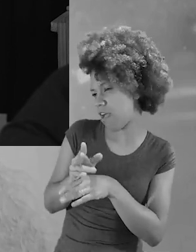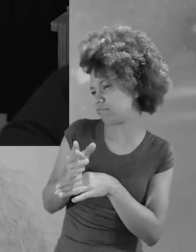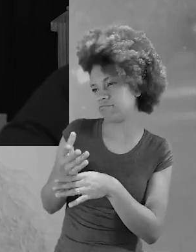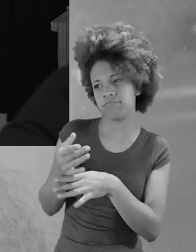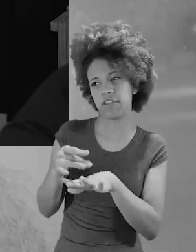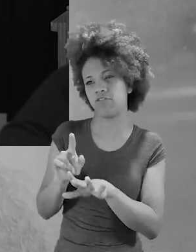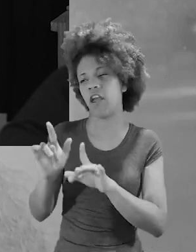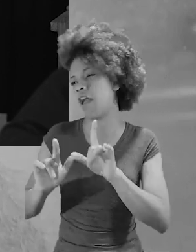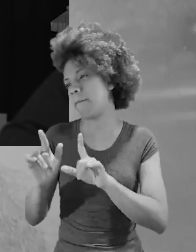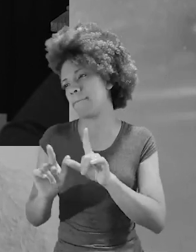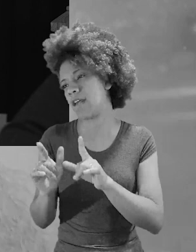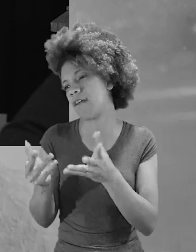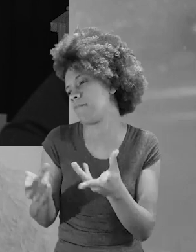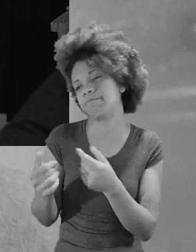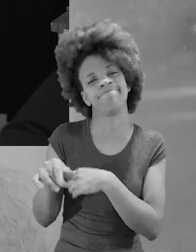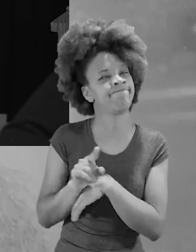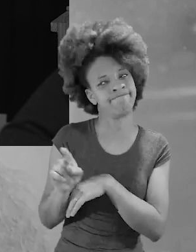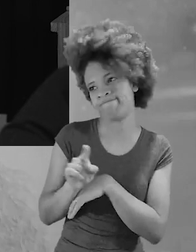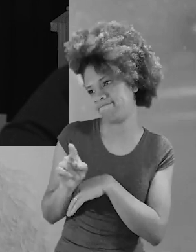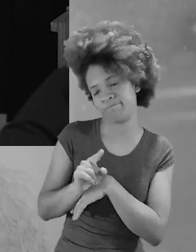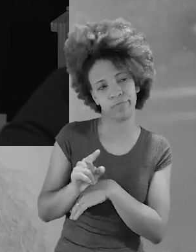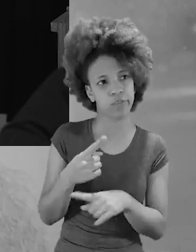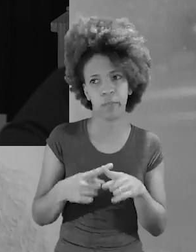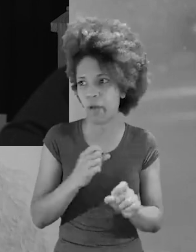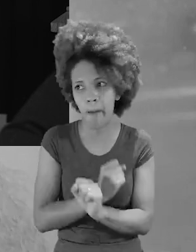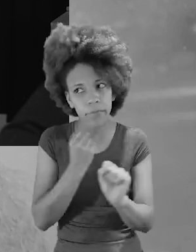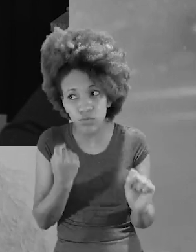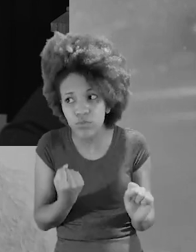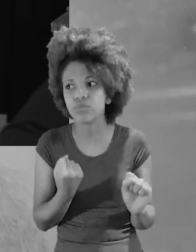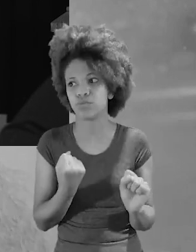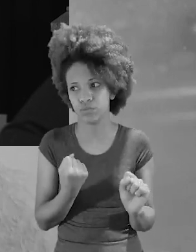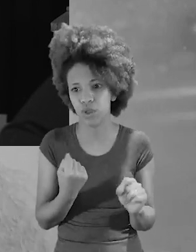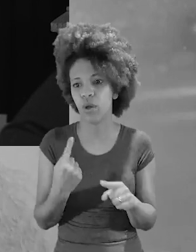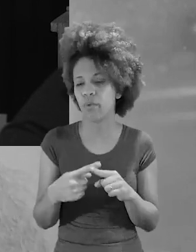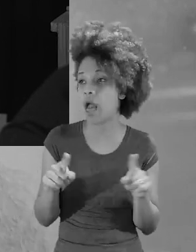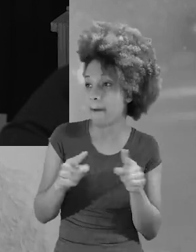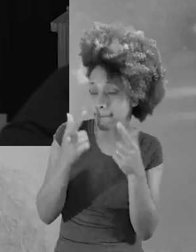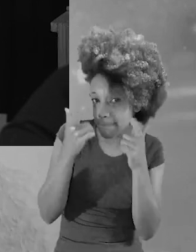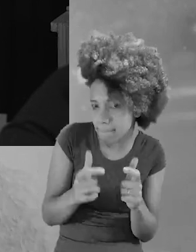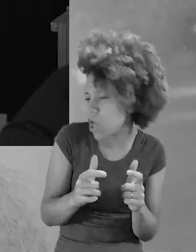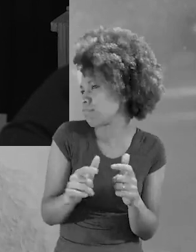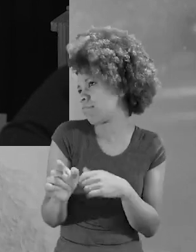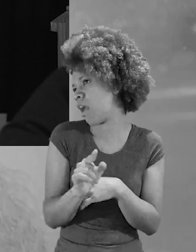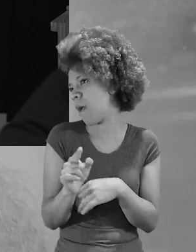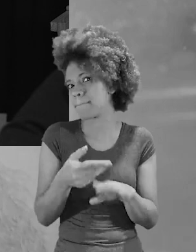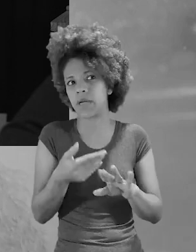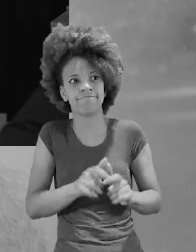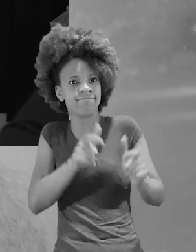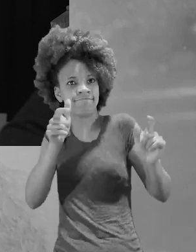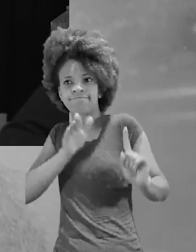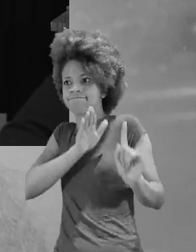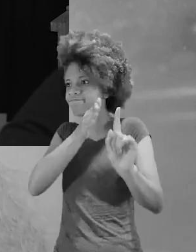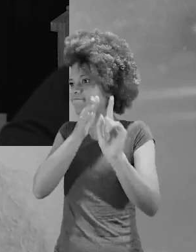que é um absurdo porque é um gênero que hoje é gigantesco E é né que você falou puxando do